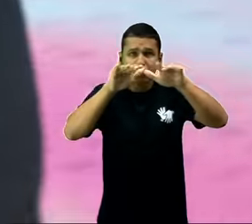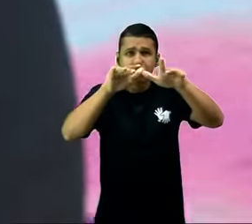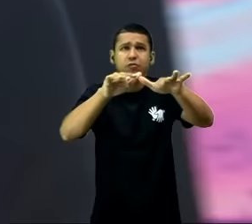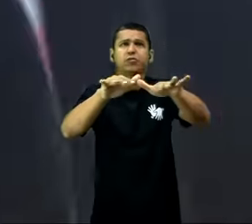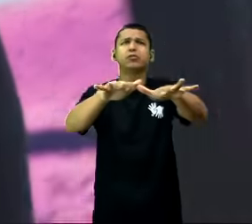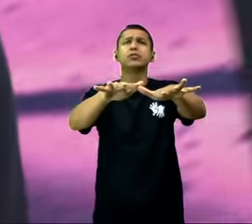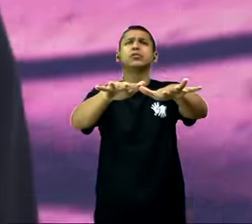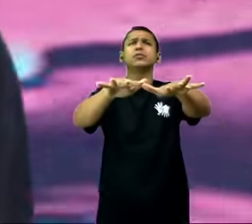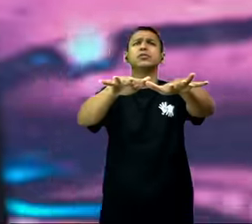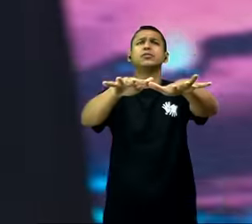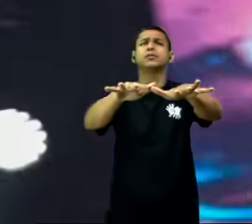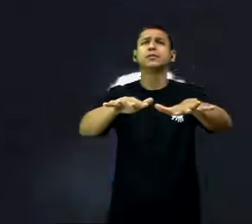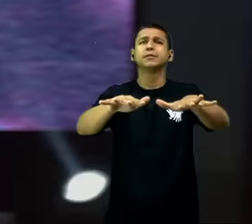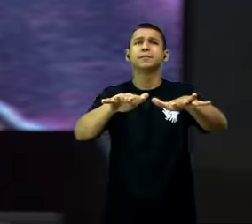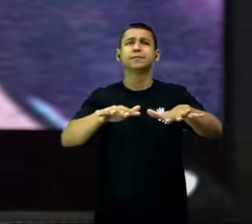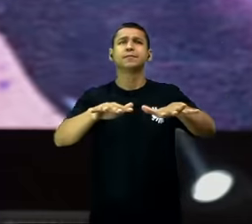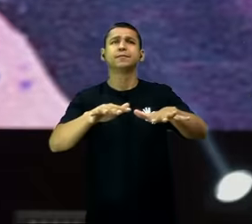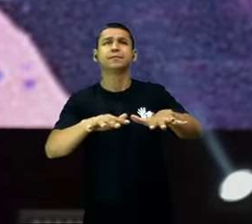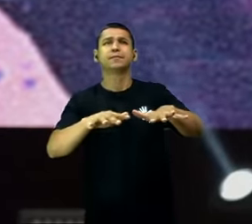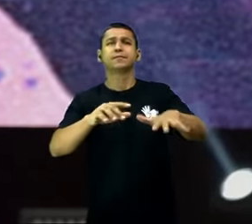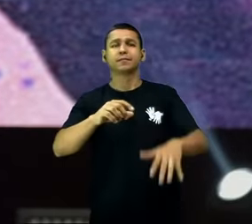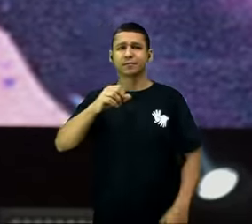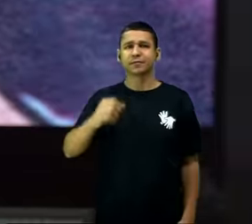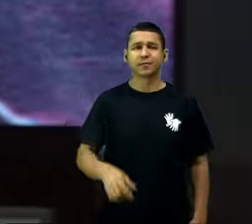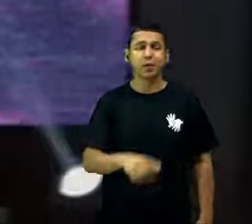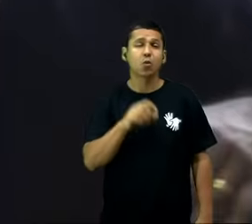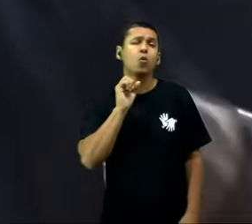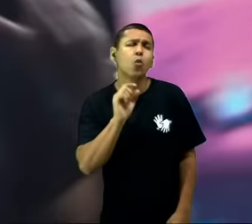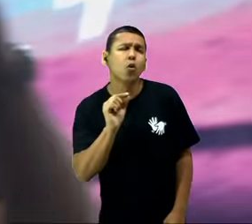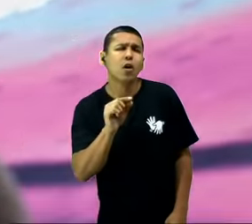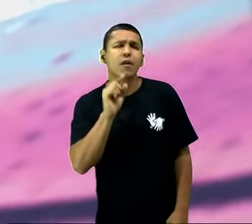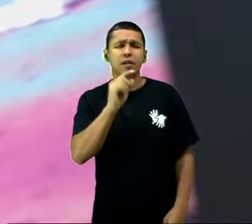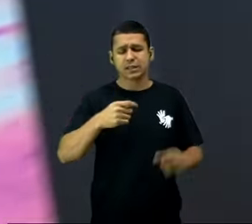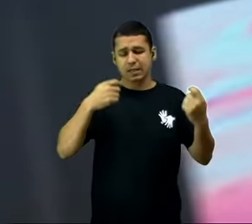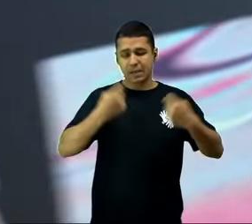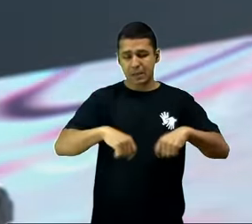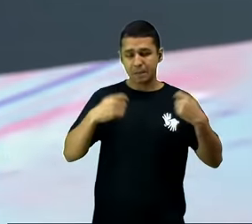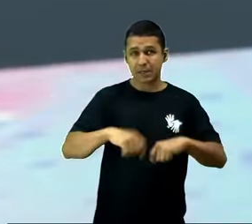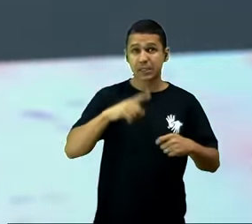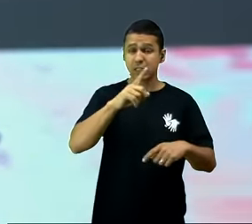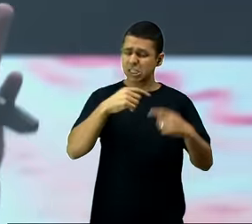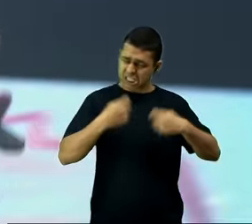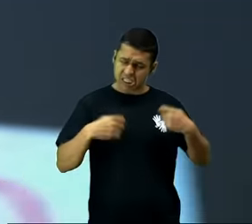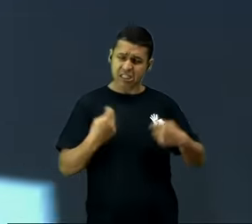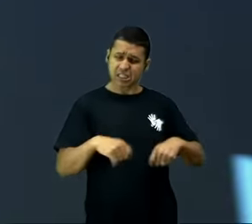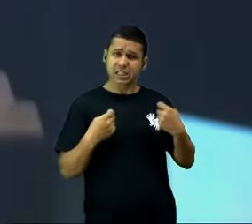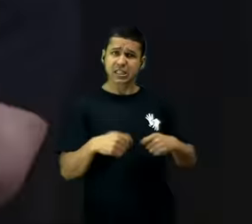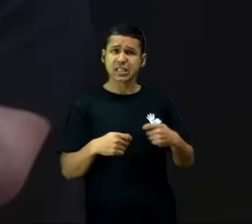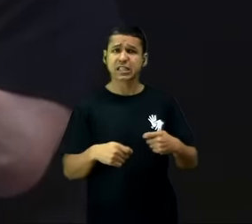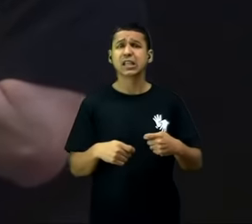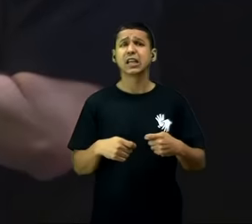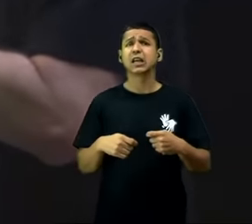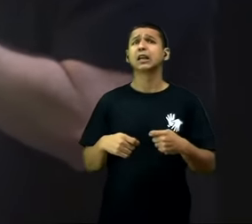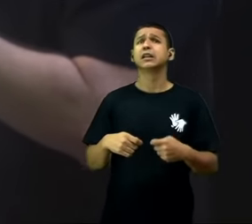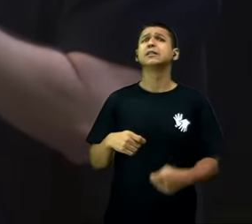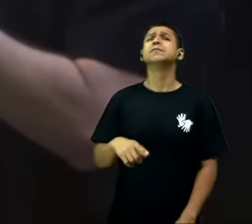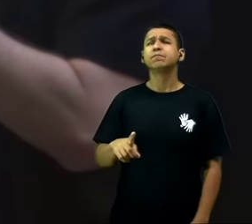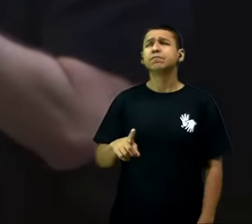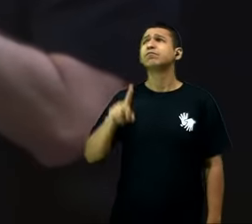vai vir em abundância. Aquilo que você precisa, aquilo que é necessário, aquilo que